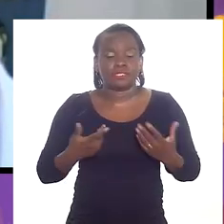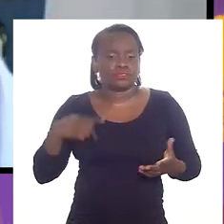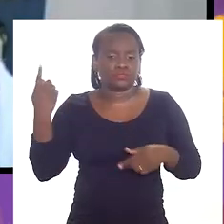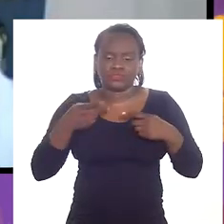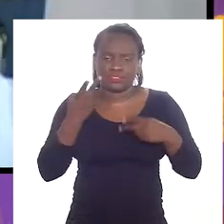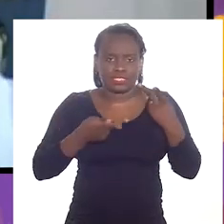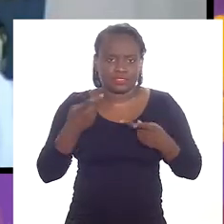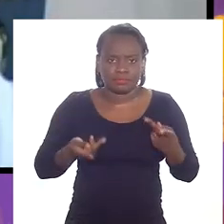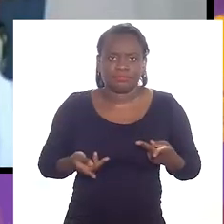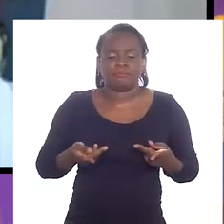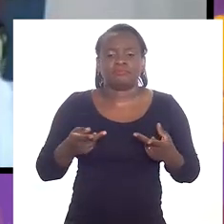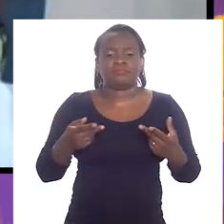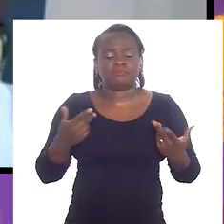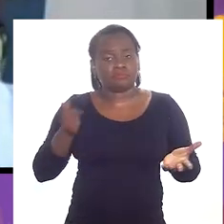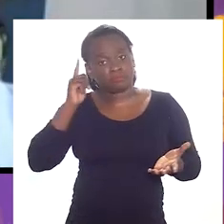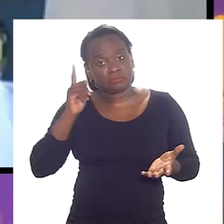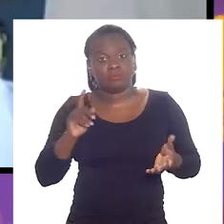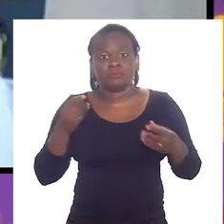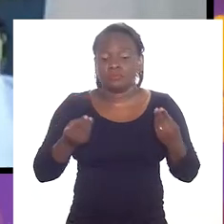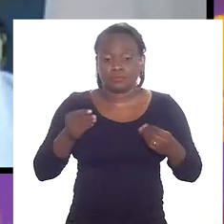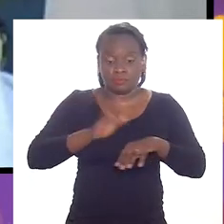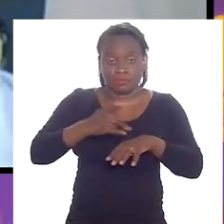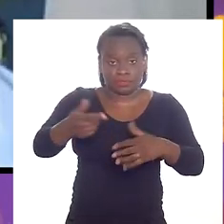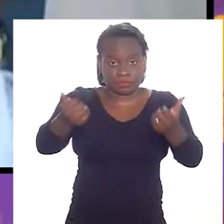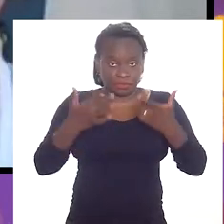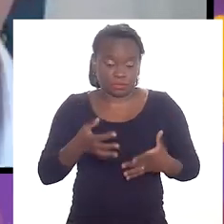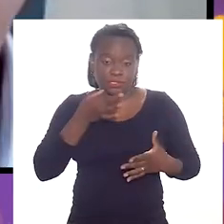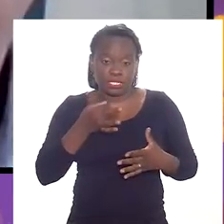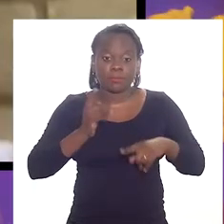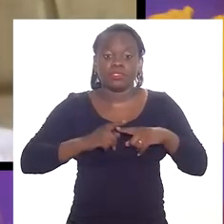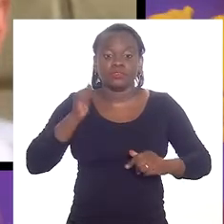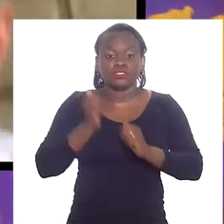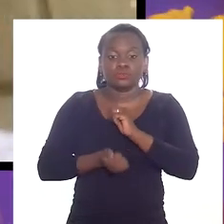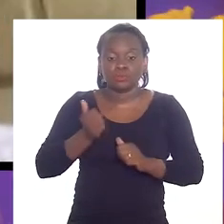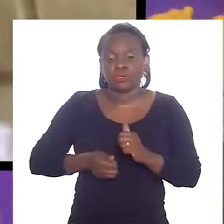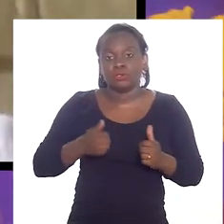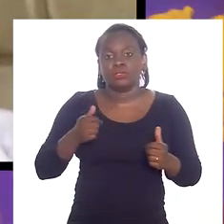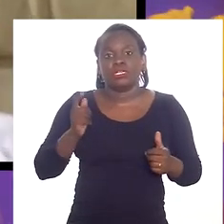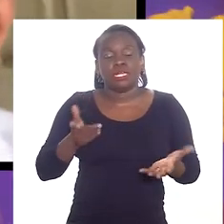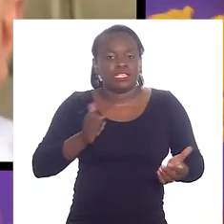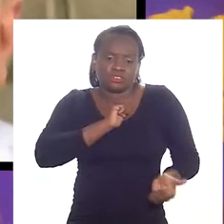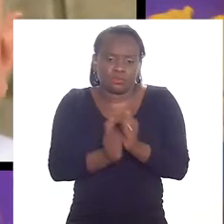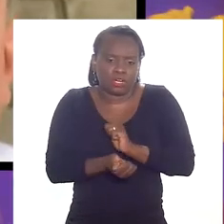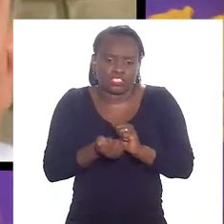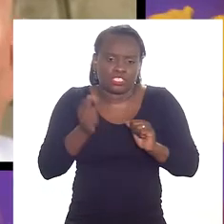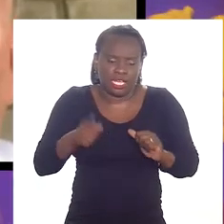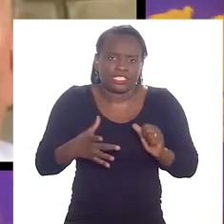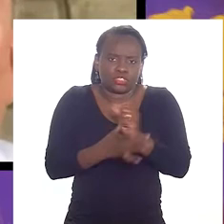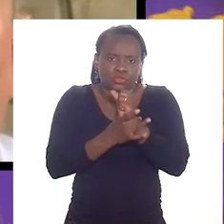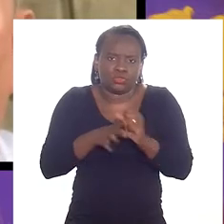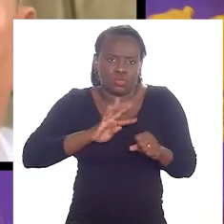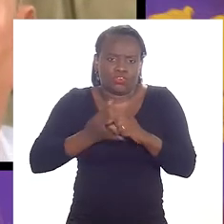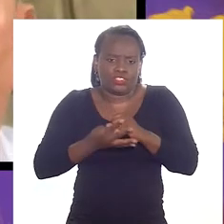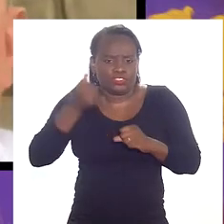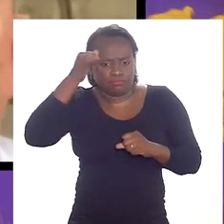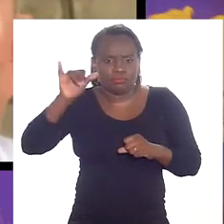sede, né, que é distrito de Saquarema. Muito se fala, doutor Silvio, e o senhor é um médico, eu gostaria de ouvir a sua